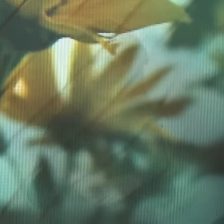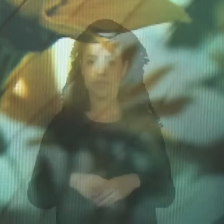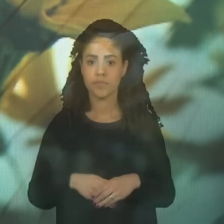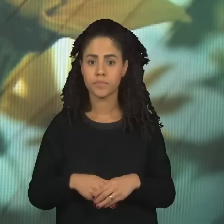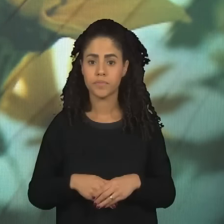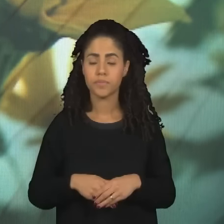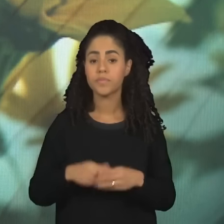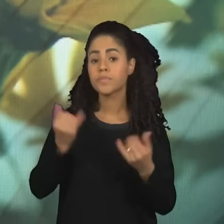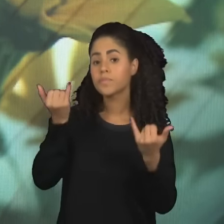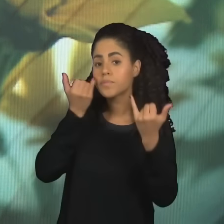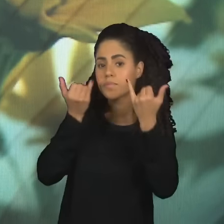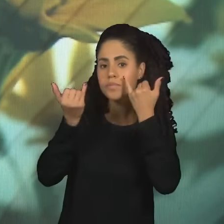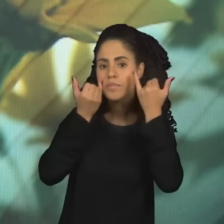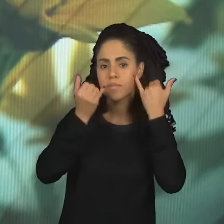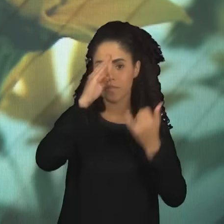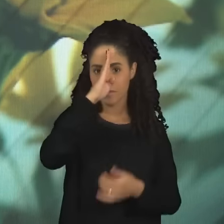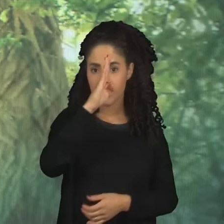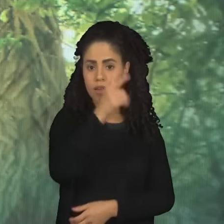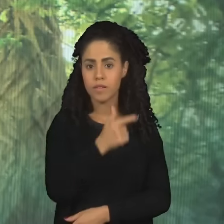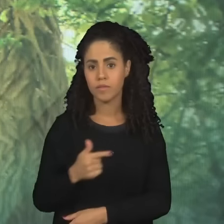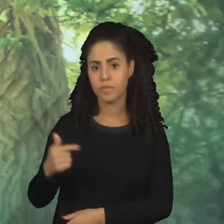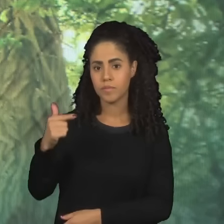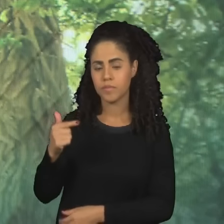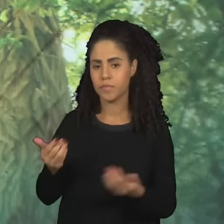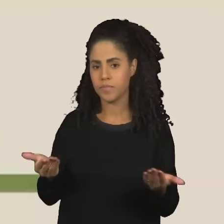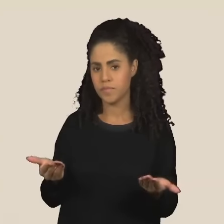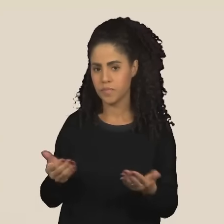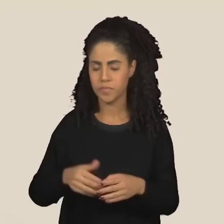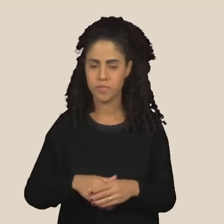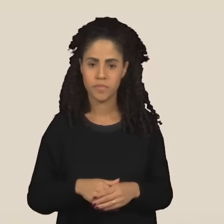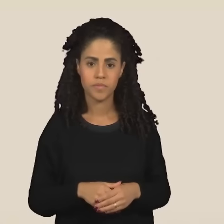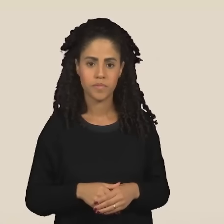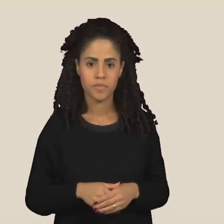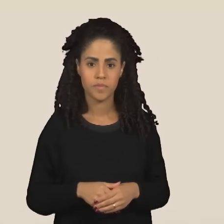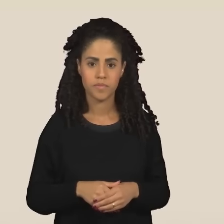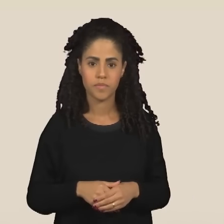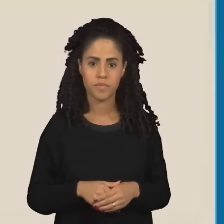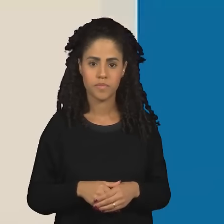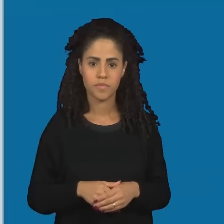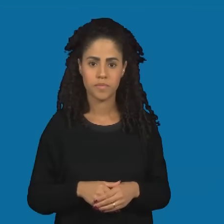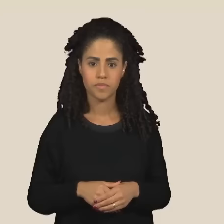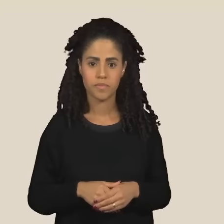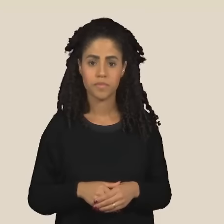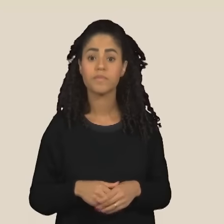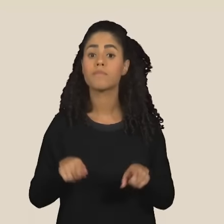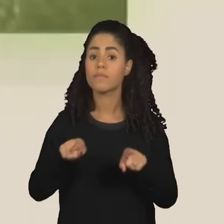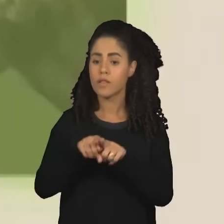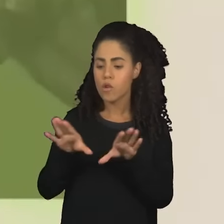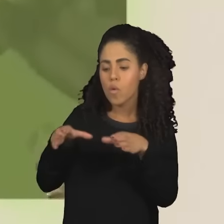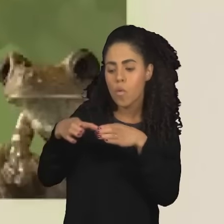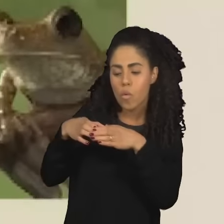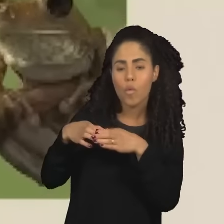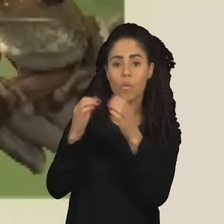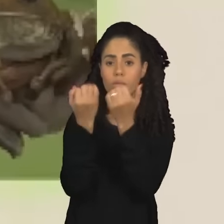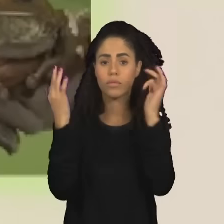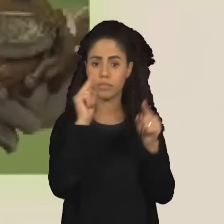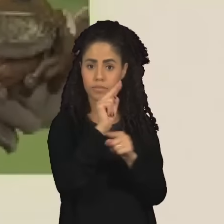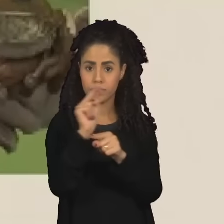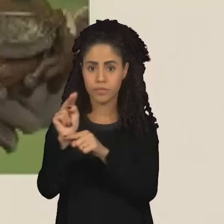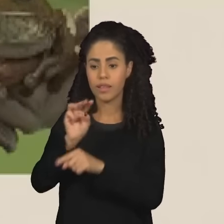Vamos agora às principais notícias da área socioambiental. ONGs ambientalistas internacionais